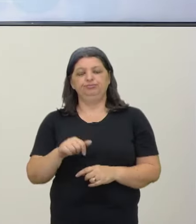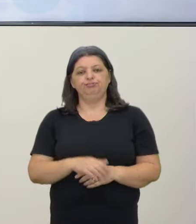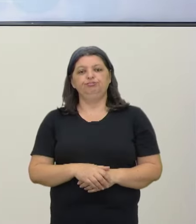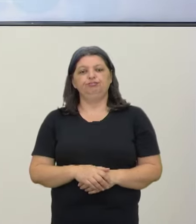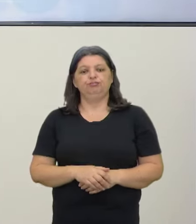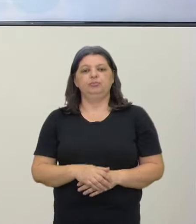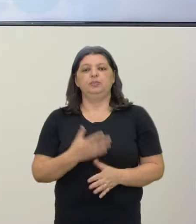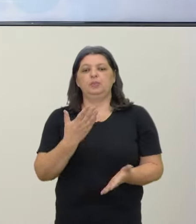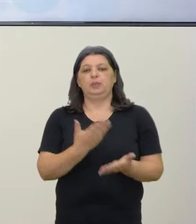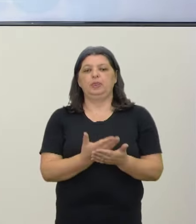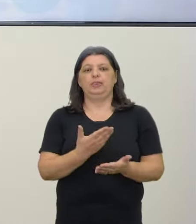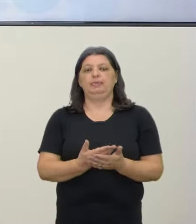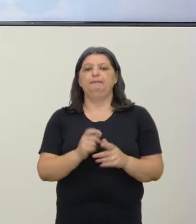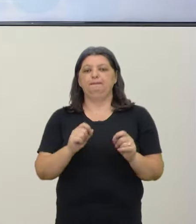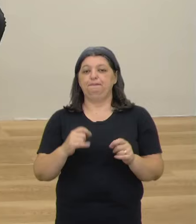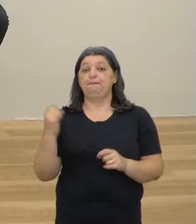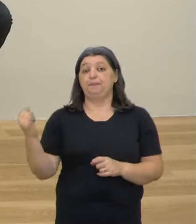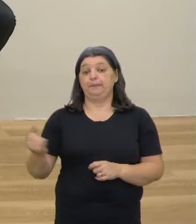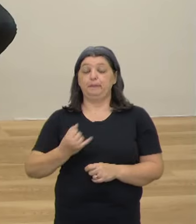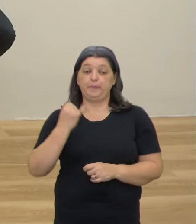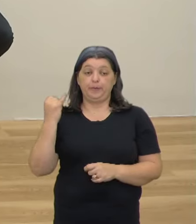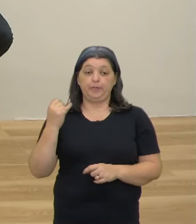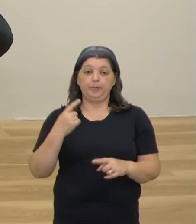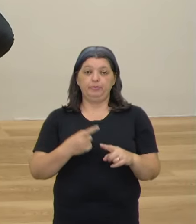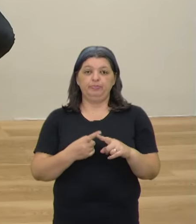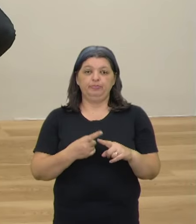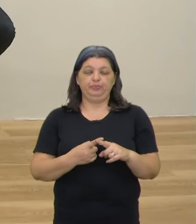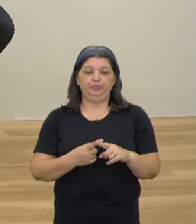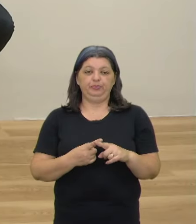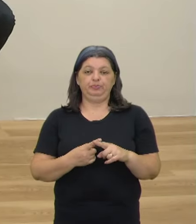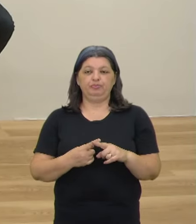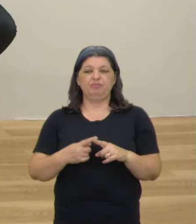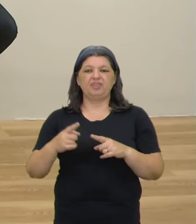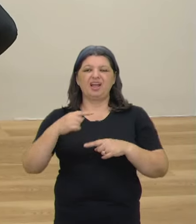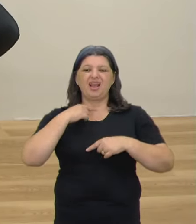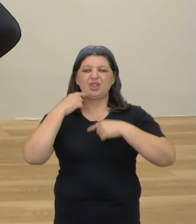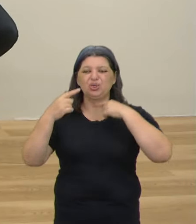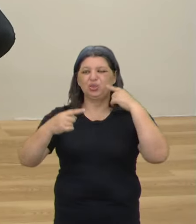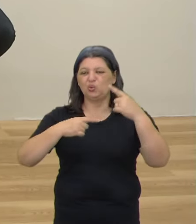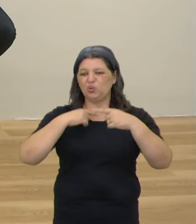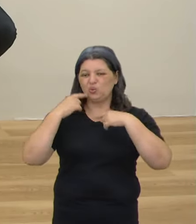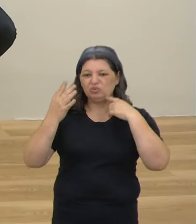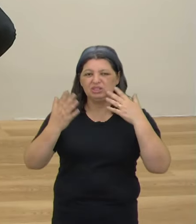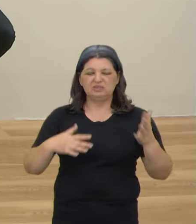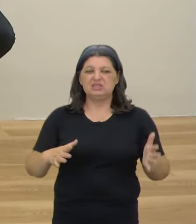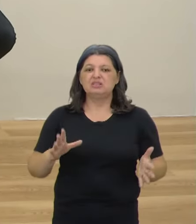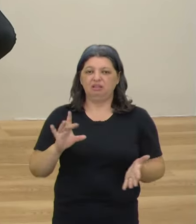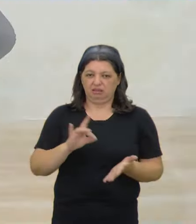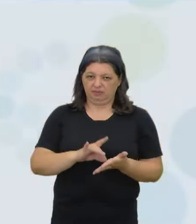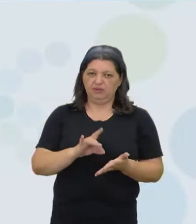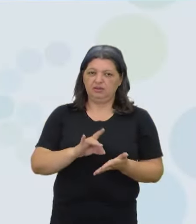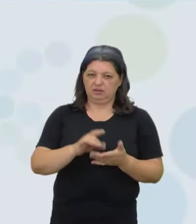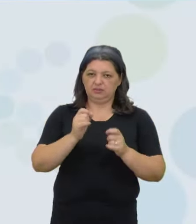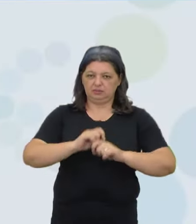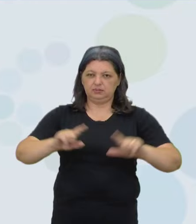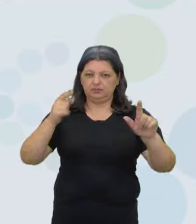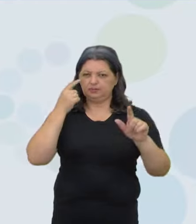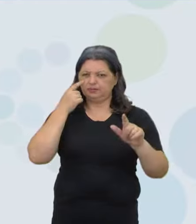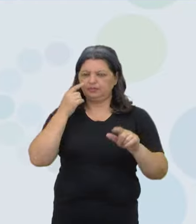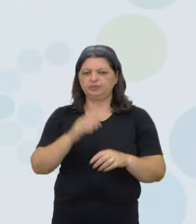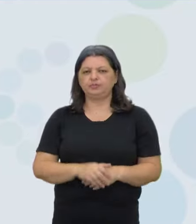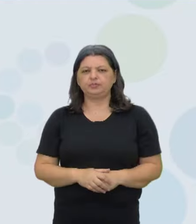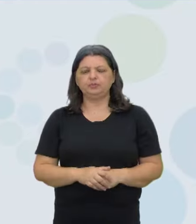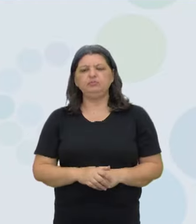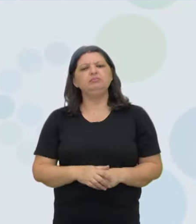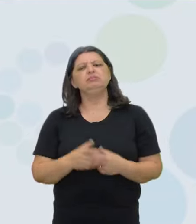mas é uma aula muito importante, né? Porque essa dúvida é muito real, né? Que vai aparecer aí na tela para vocês. Quando